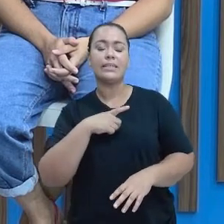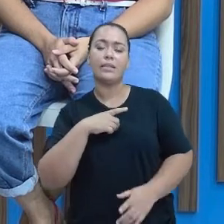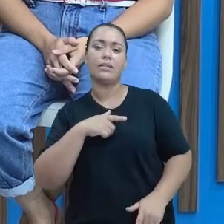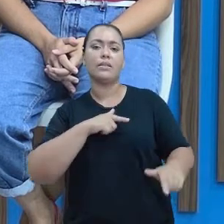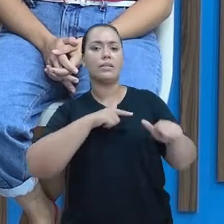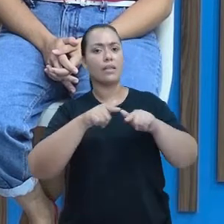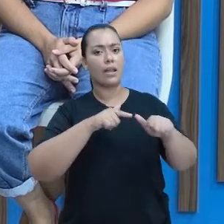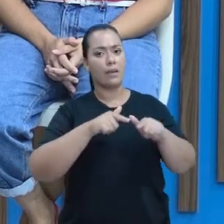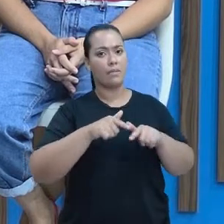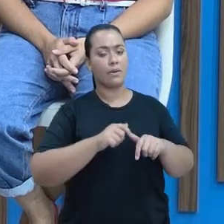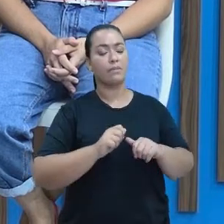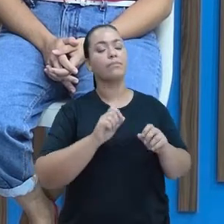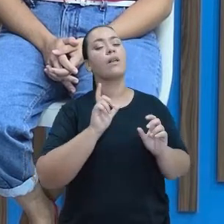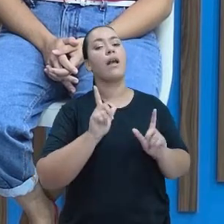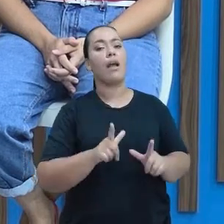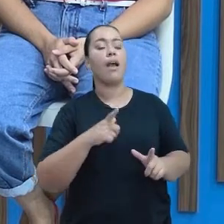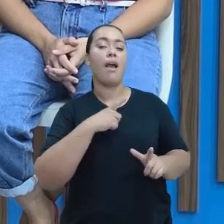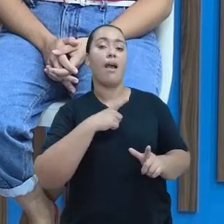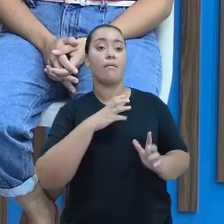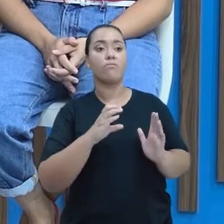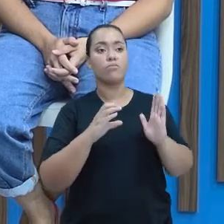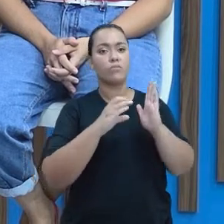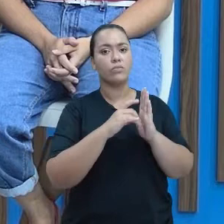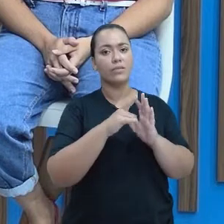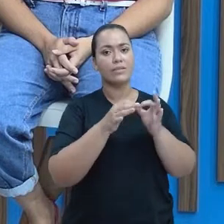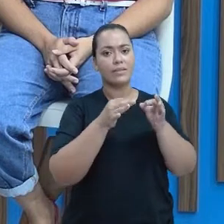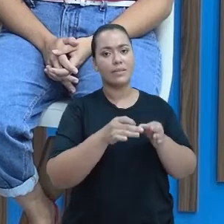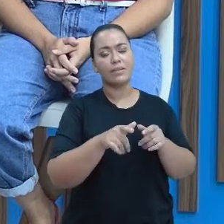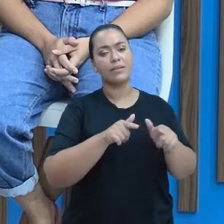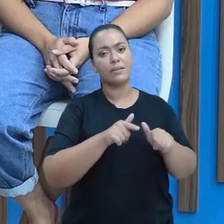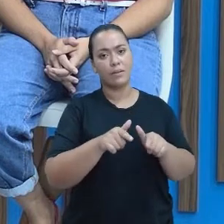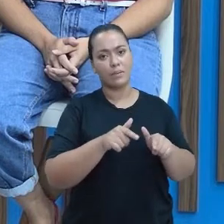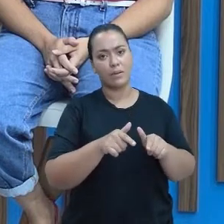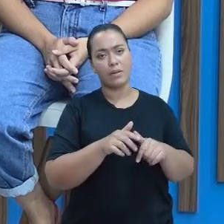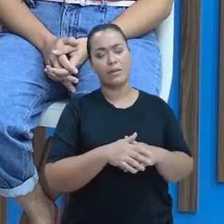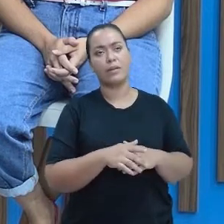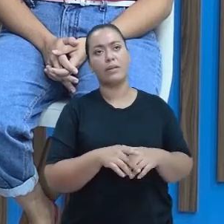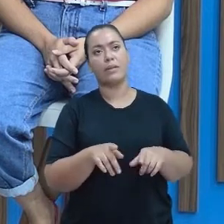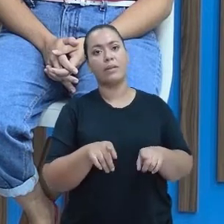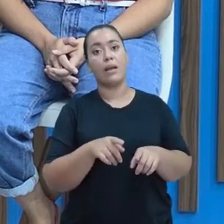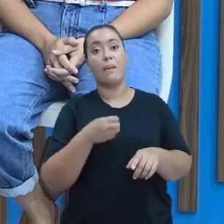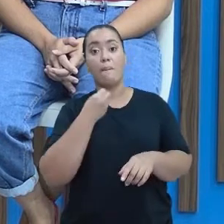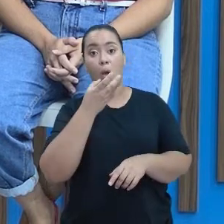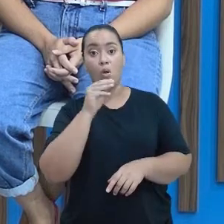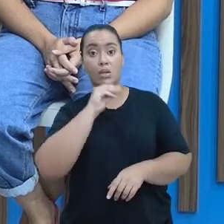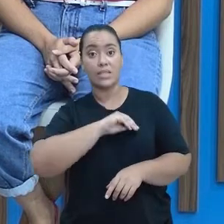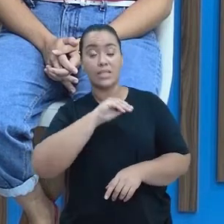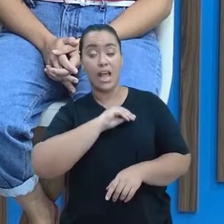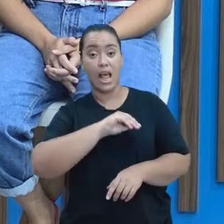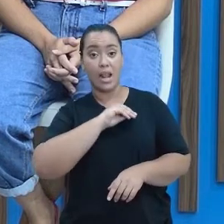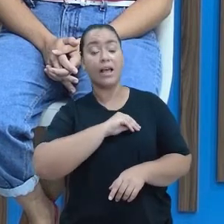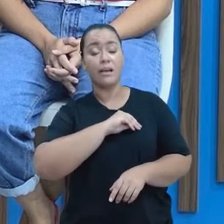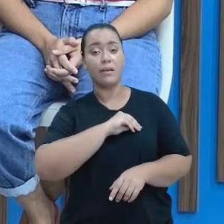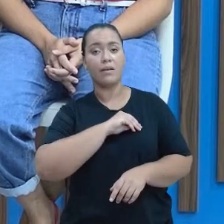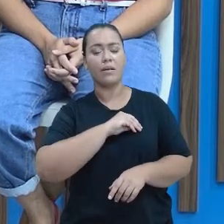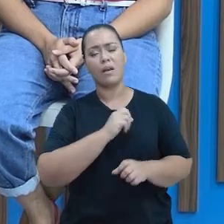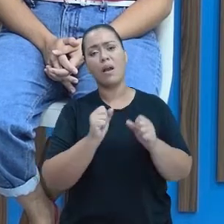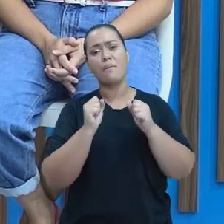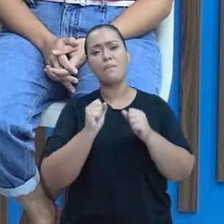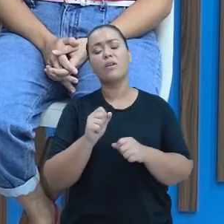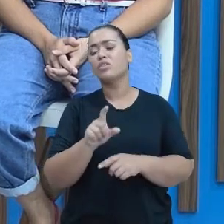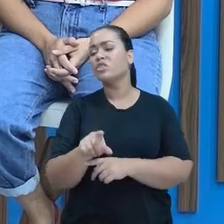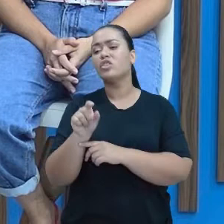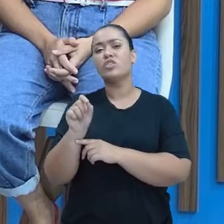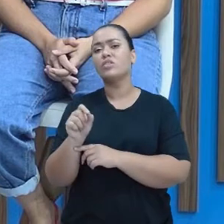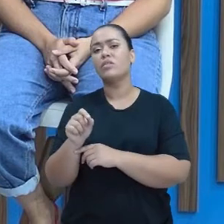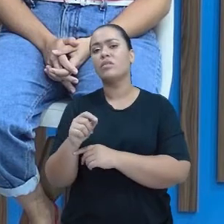estabilidade no trabalho, uma estabilidade no emprego e uma boa remuneração, elas podem ter a escolha